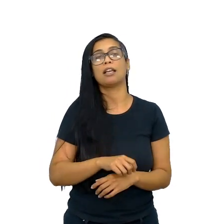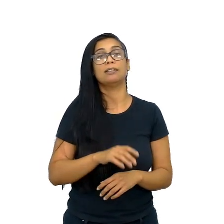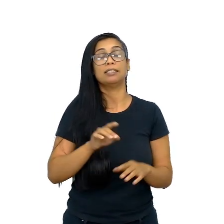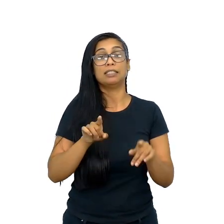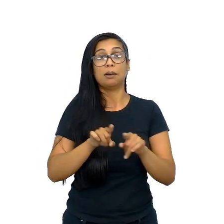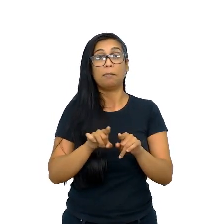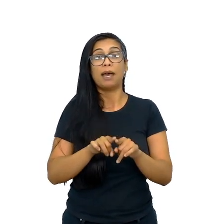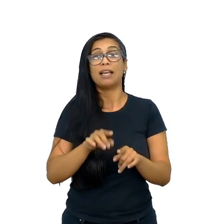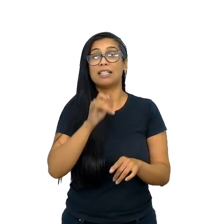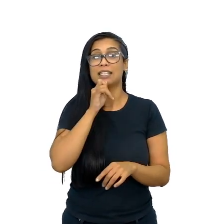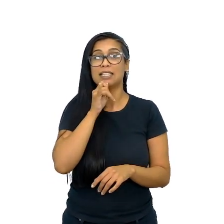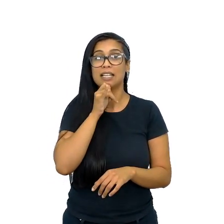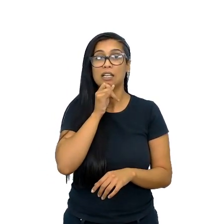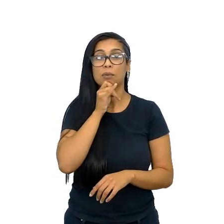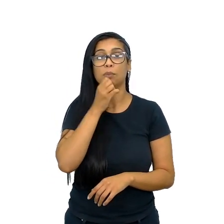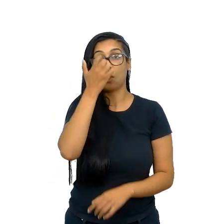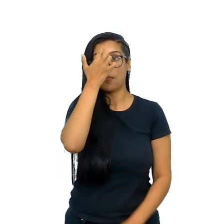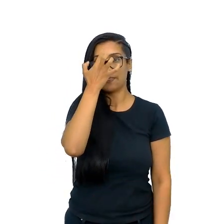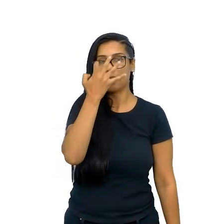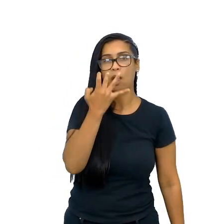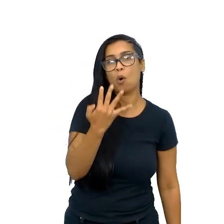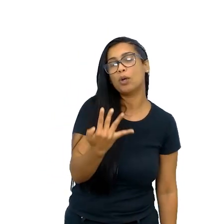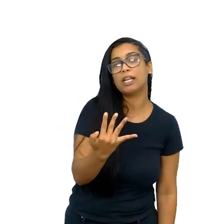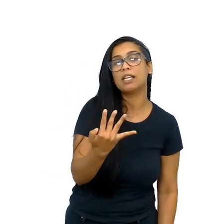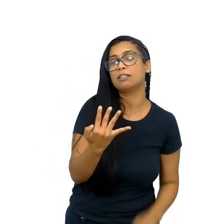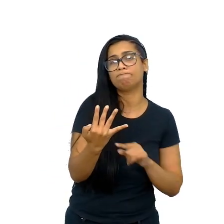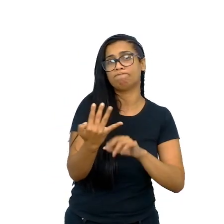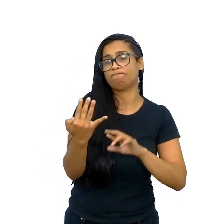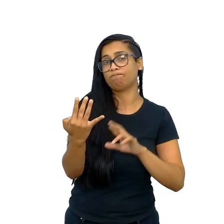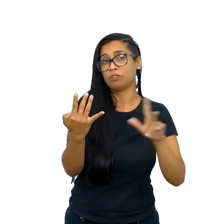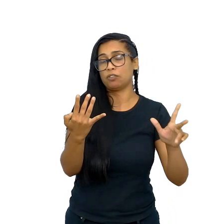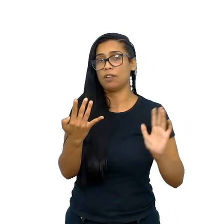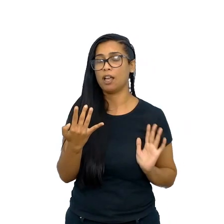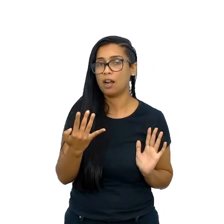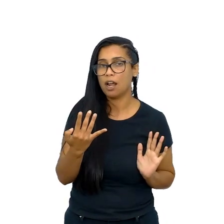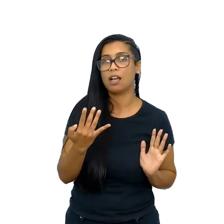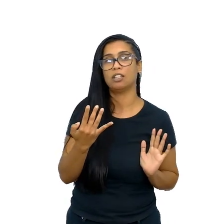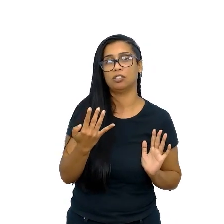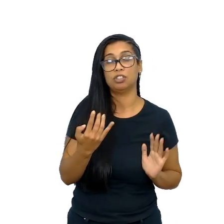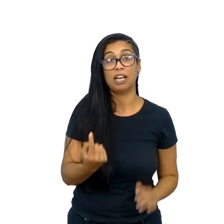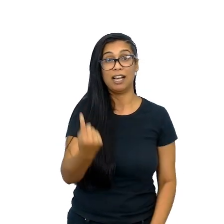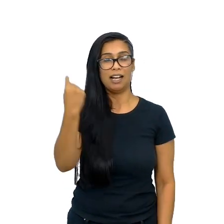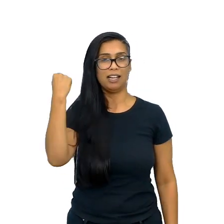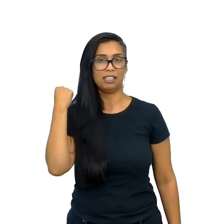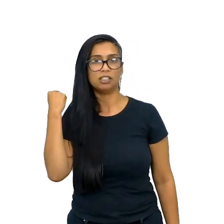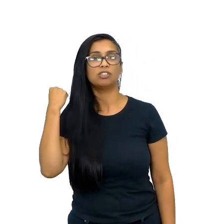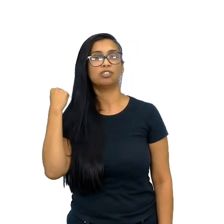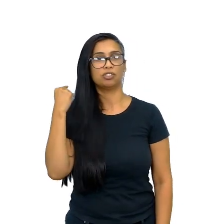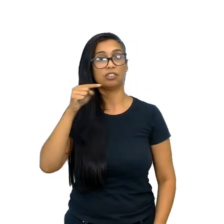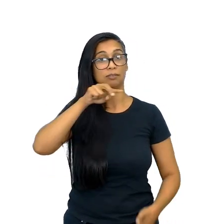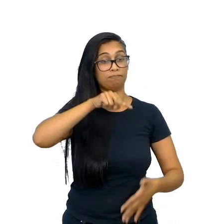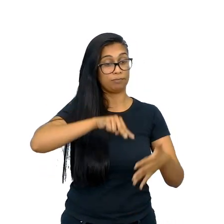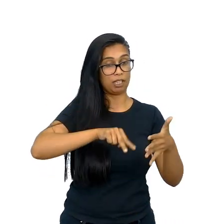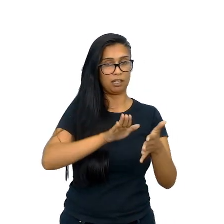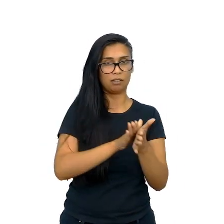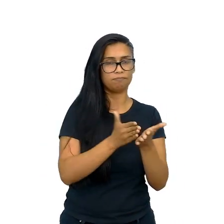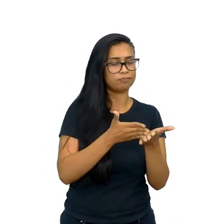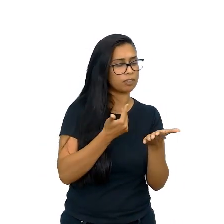letramento, porque, segundo Rojo, né, a leitura, antigamente, ela pautava-se na questão